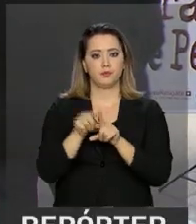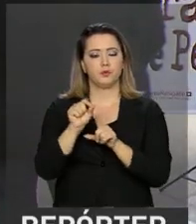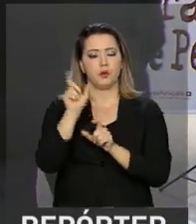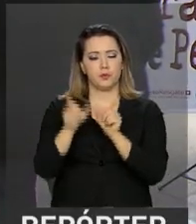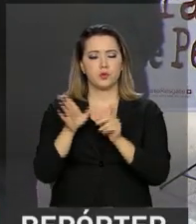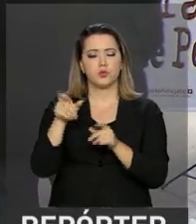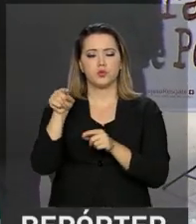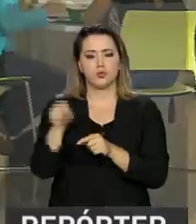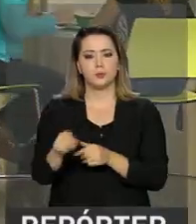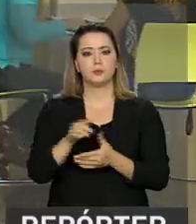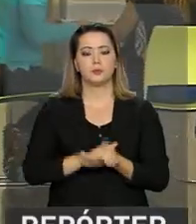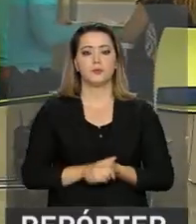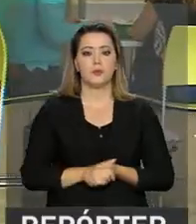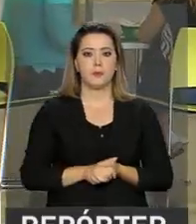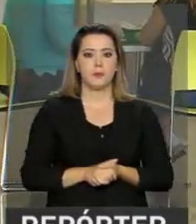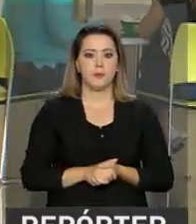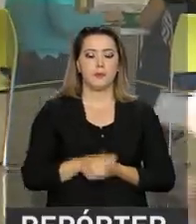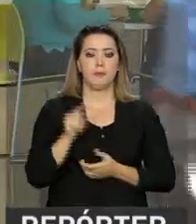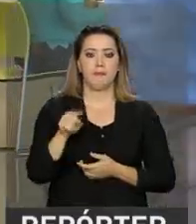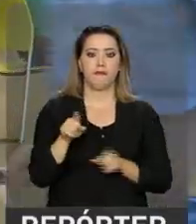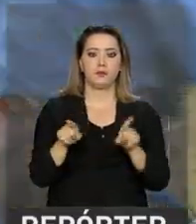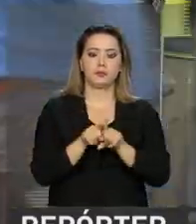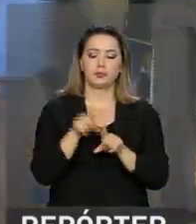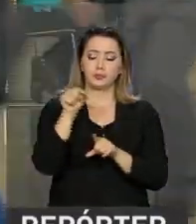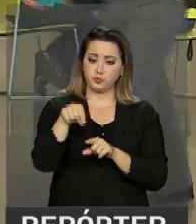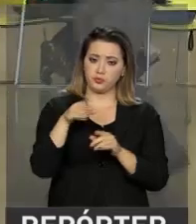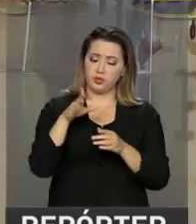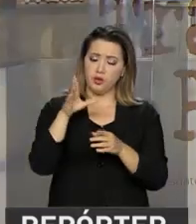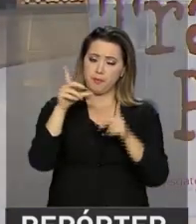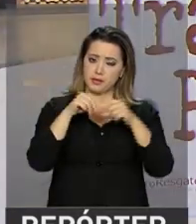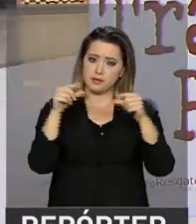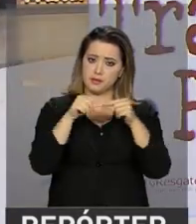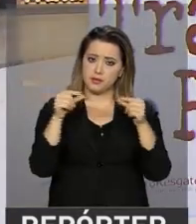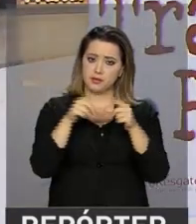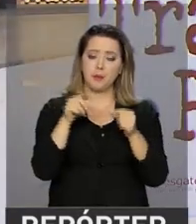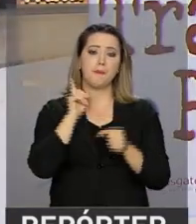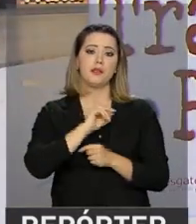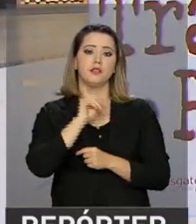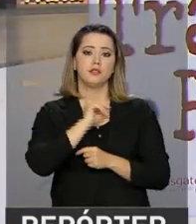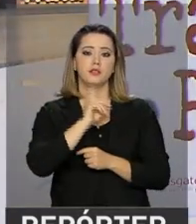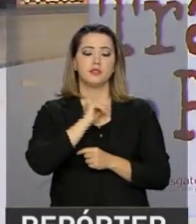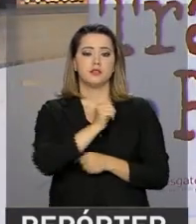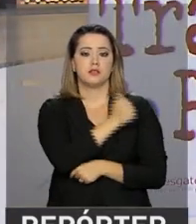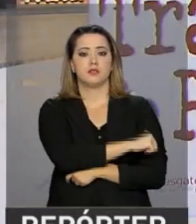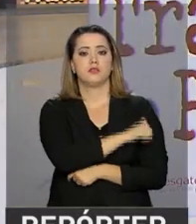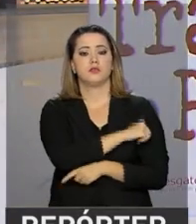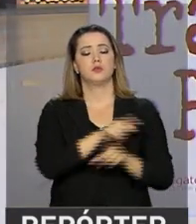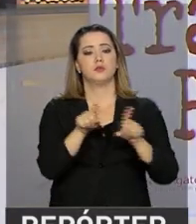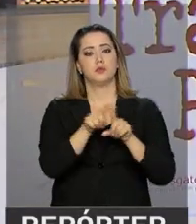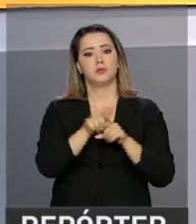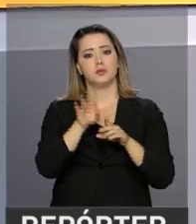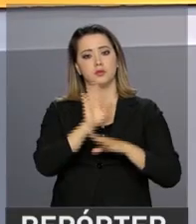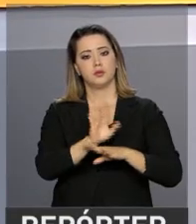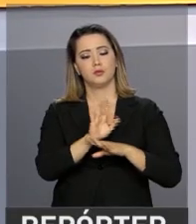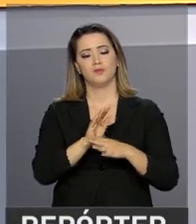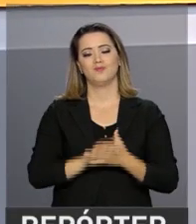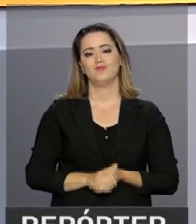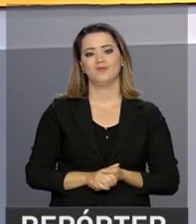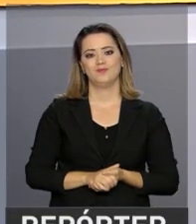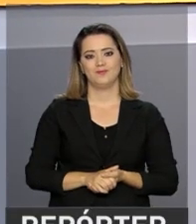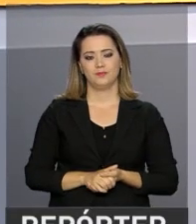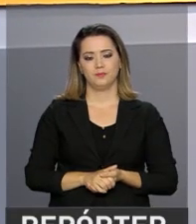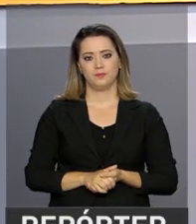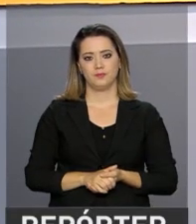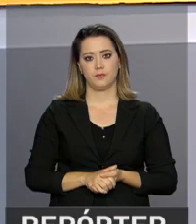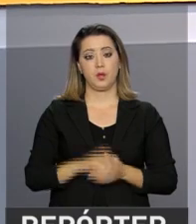Brasília aeroportos de São Paulo Rio de Janeiro e Minas Gerais também contam com as ações da campanha A